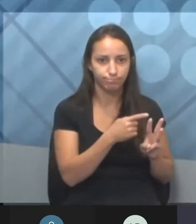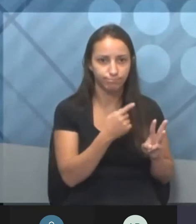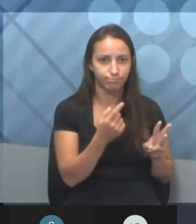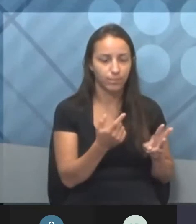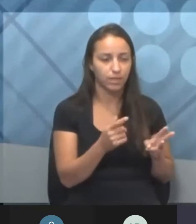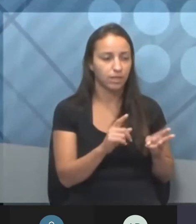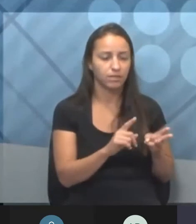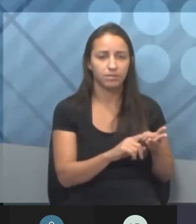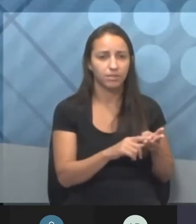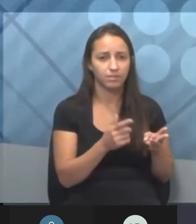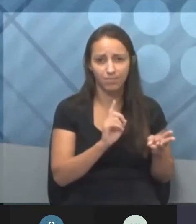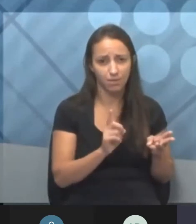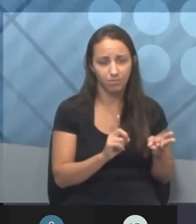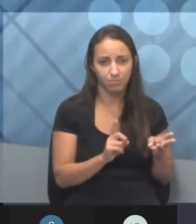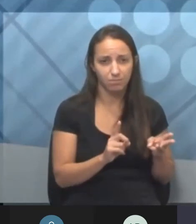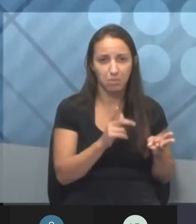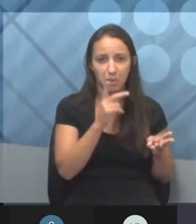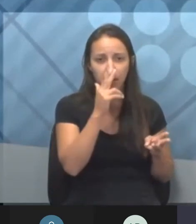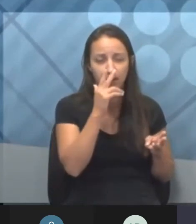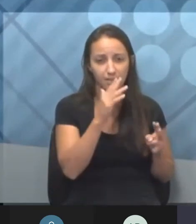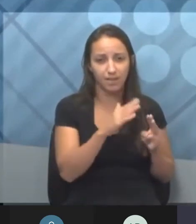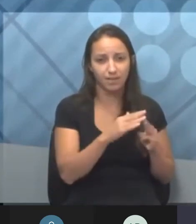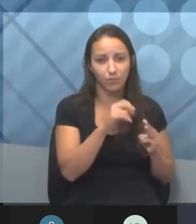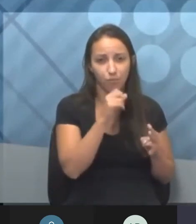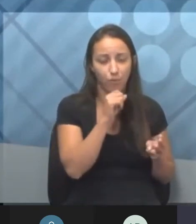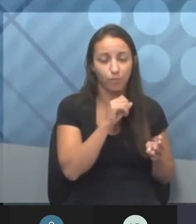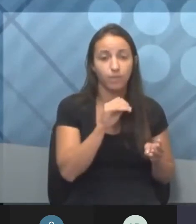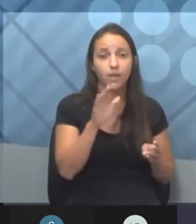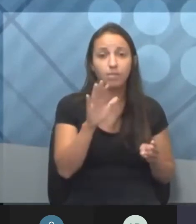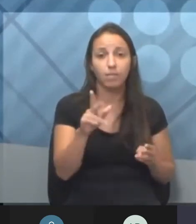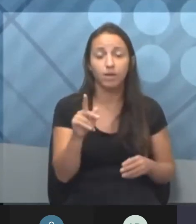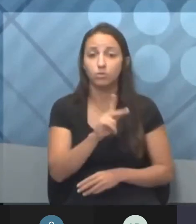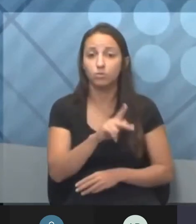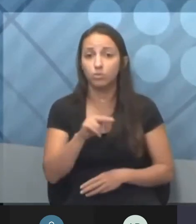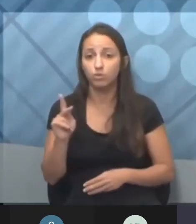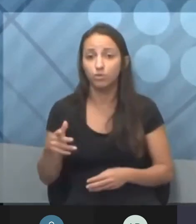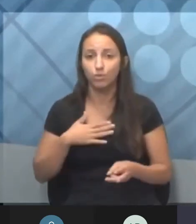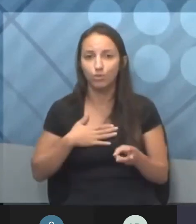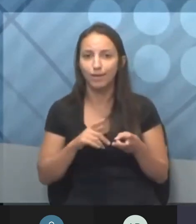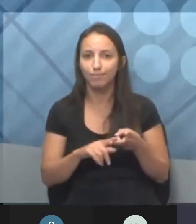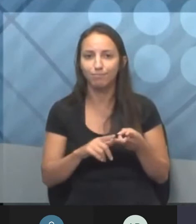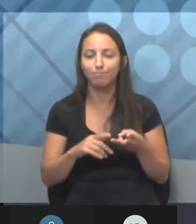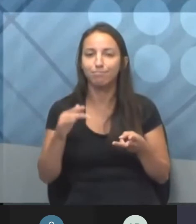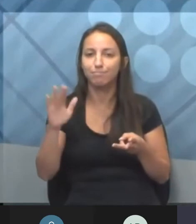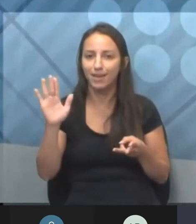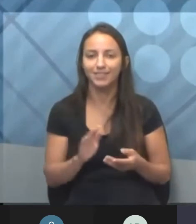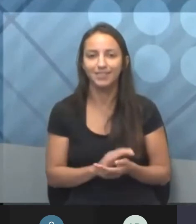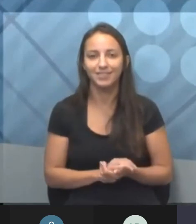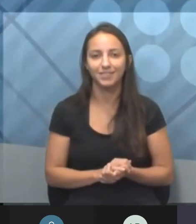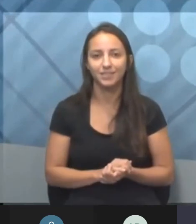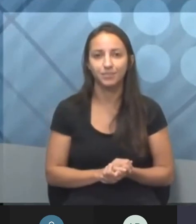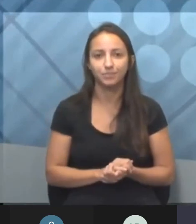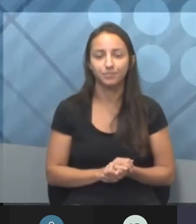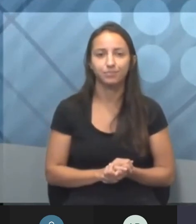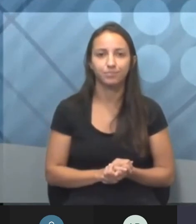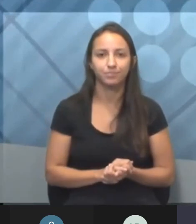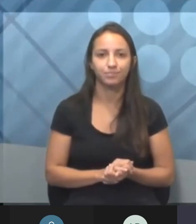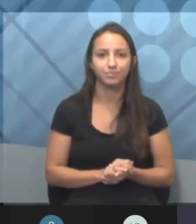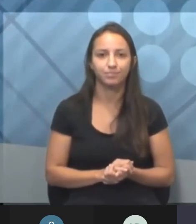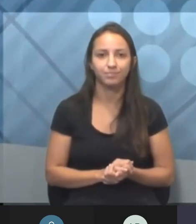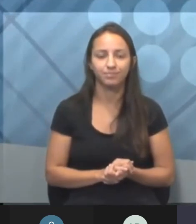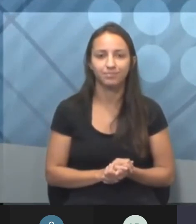última escolha, porque parece uma casa de boneca, casa de vovó, não quero isso na minha escola. Os meninos,